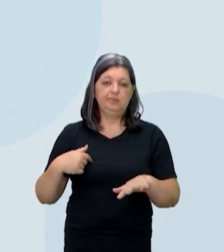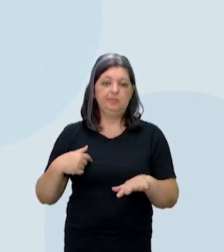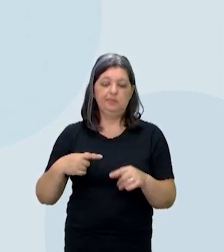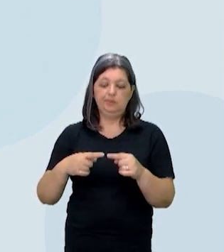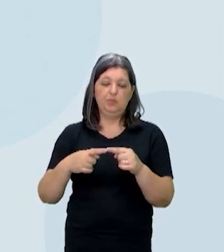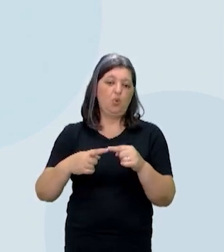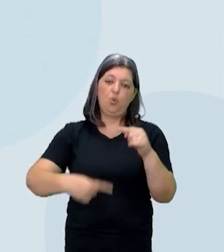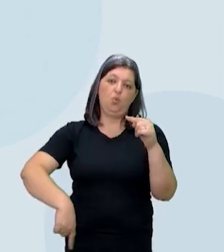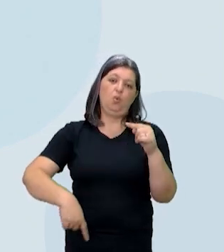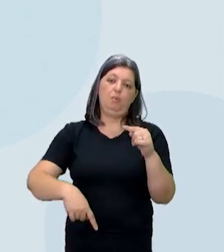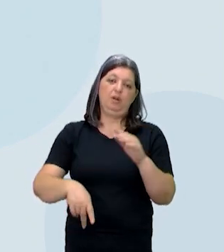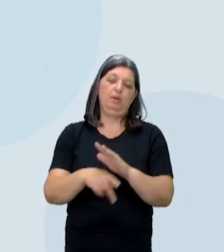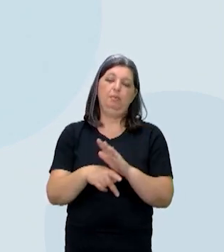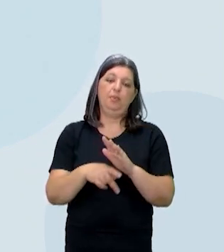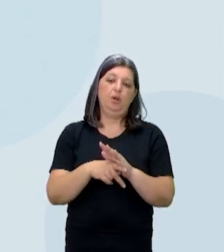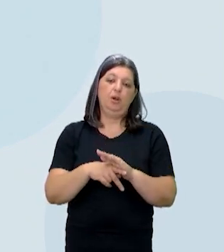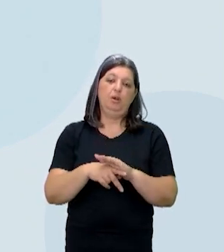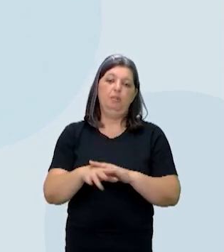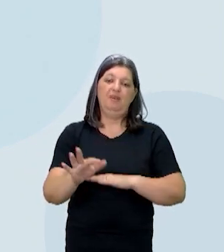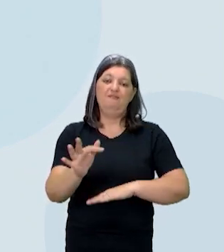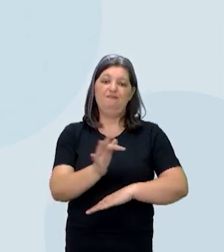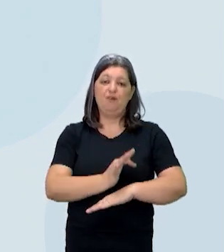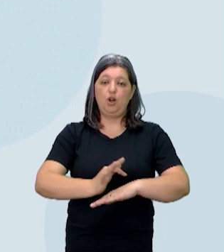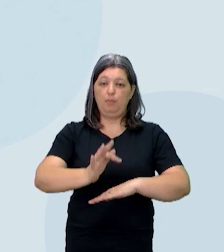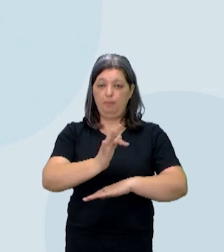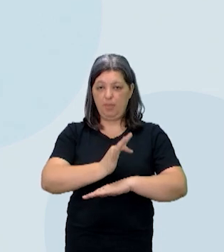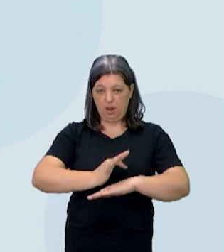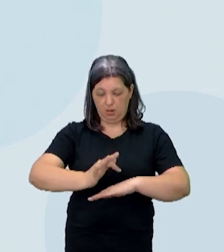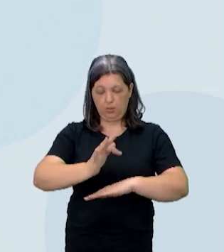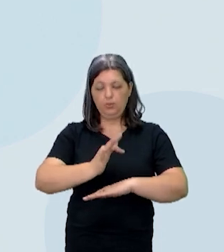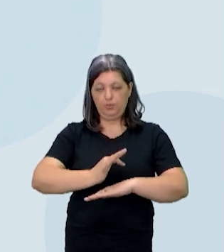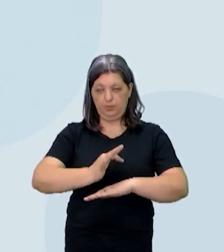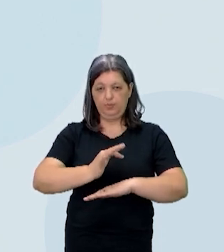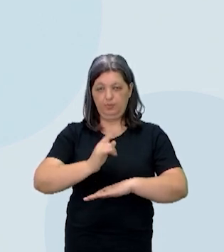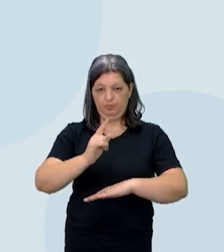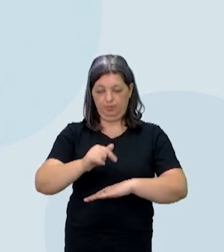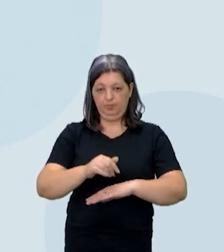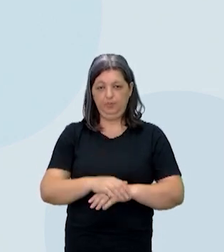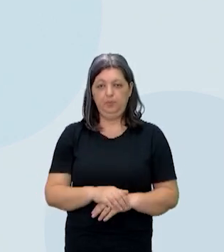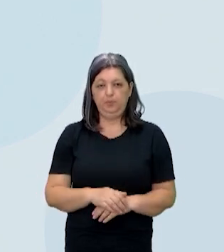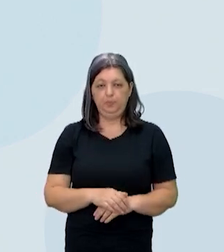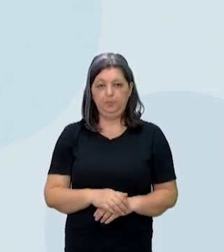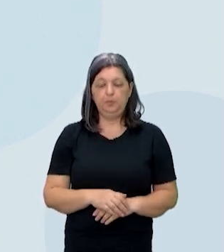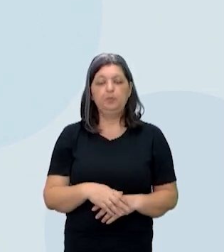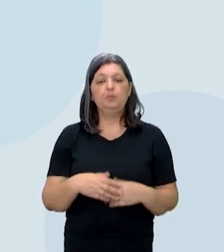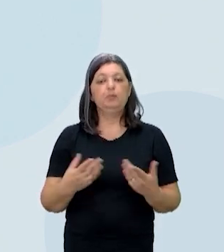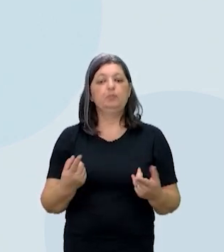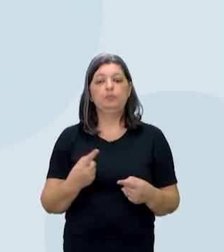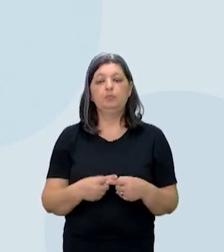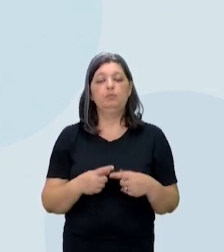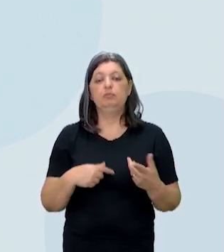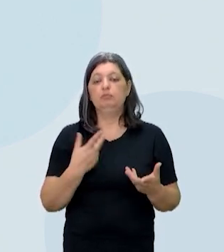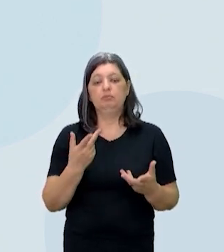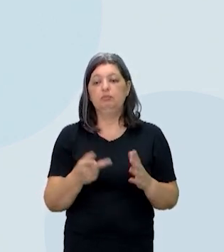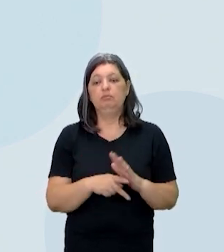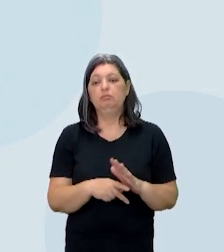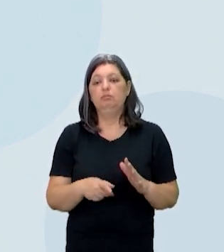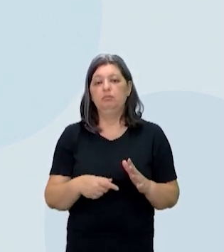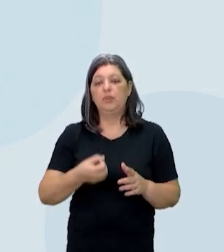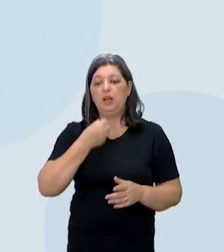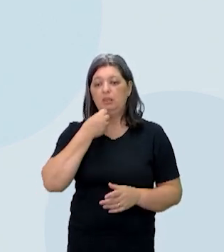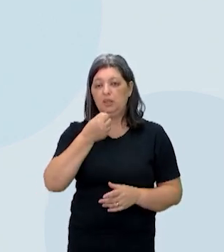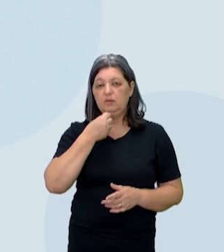à formalidade. A norma formal, a norma culta, a norma formal, na verdade, é quando você vai para uma entrevista